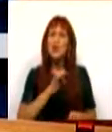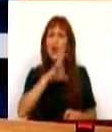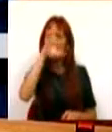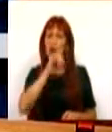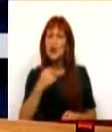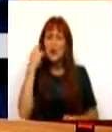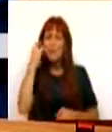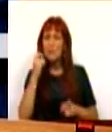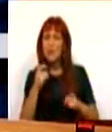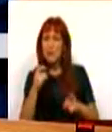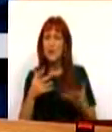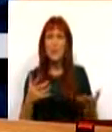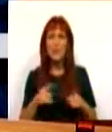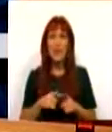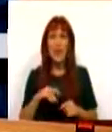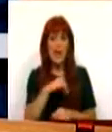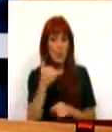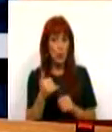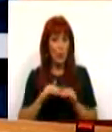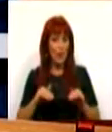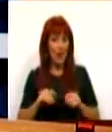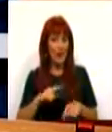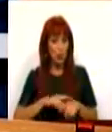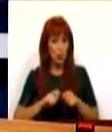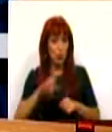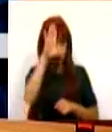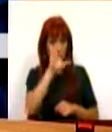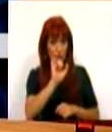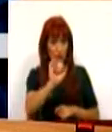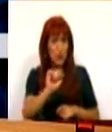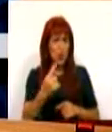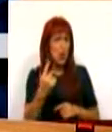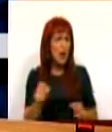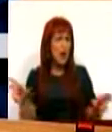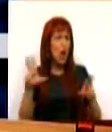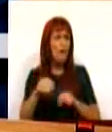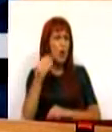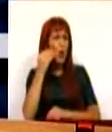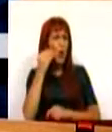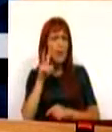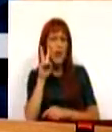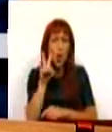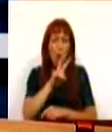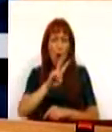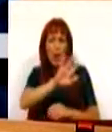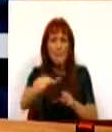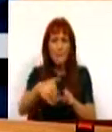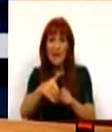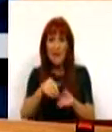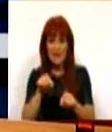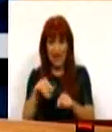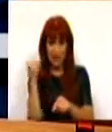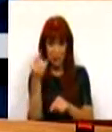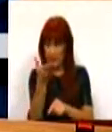Ministro ponderasse, nesta segunda parte do seu mandato, uma nova forma de olhar a participação